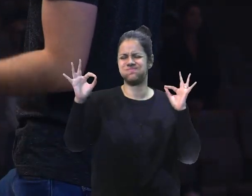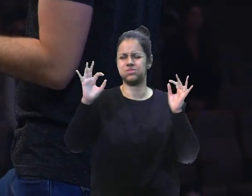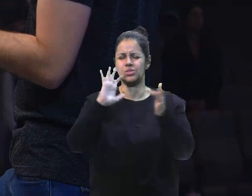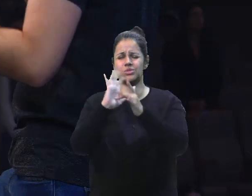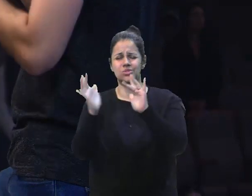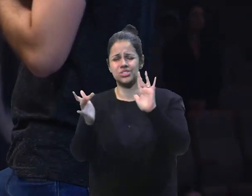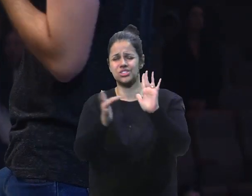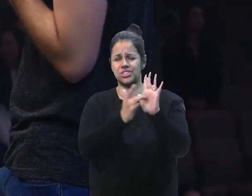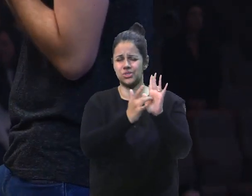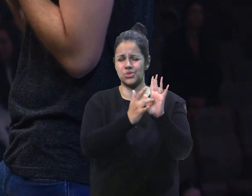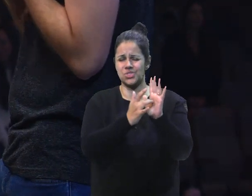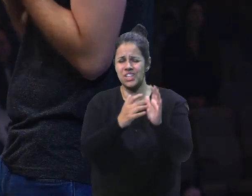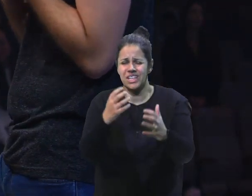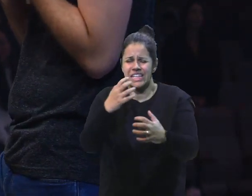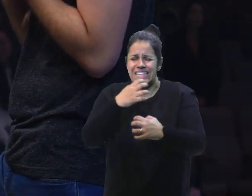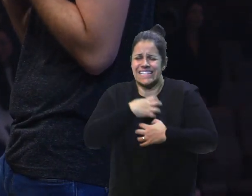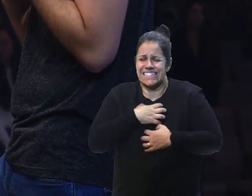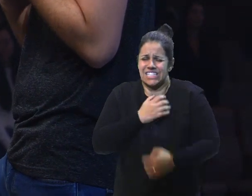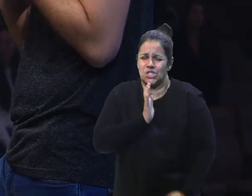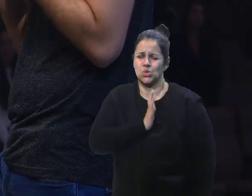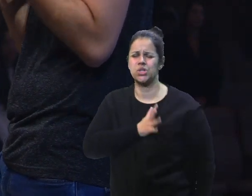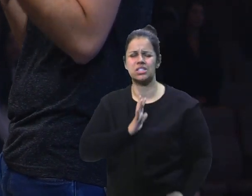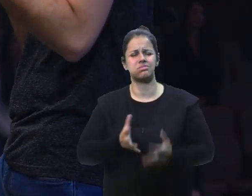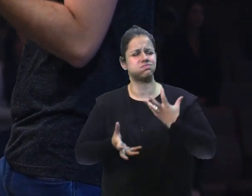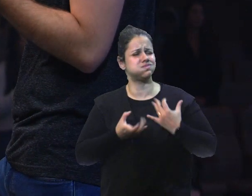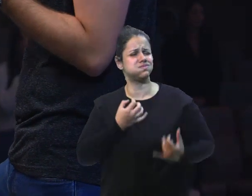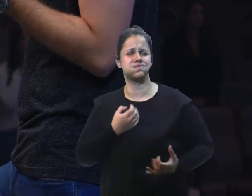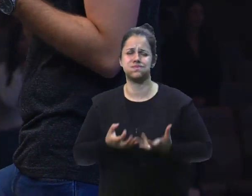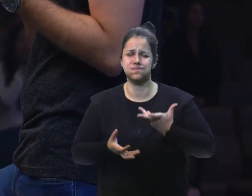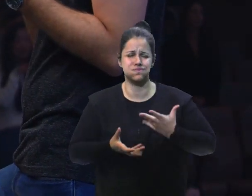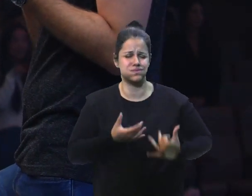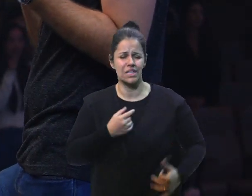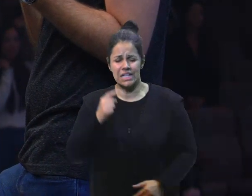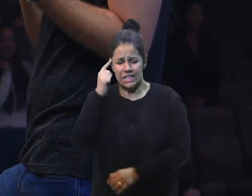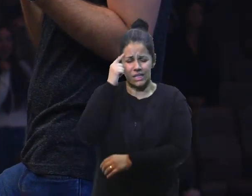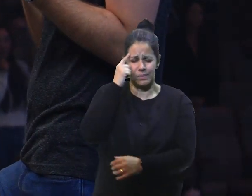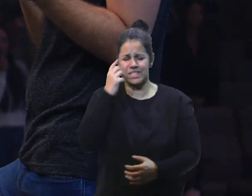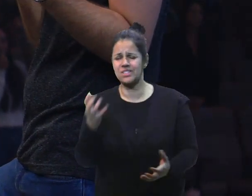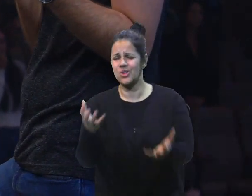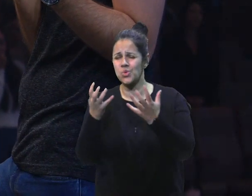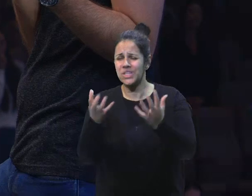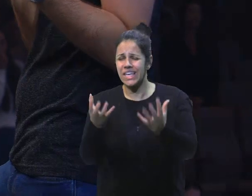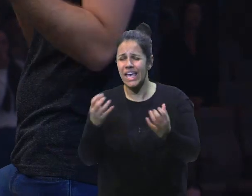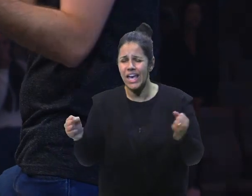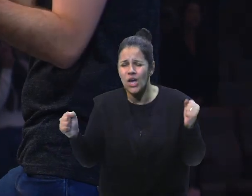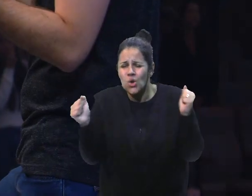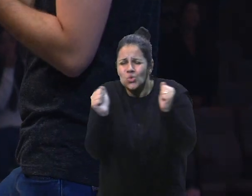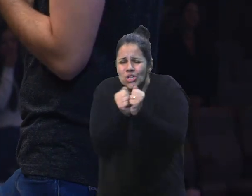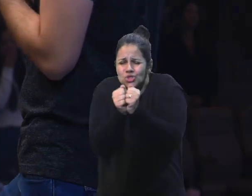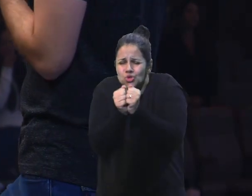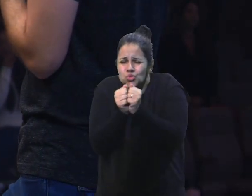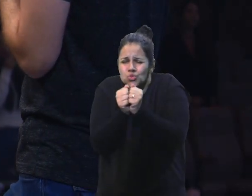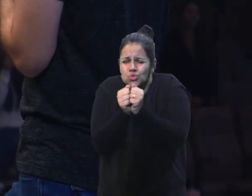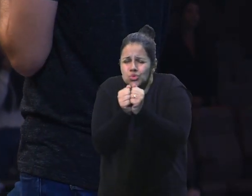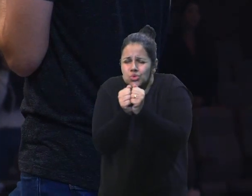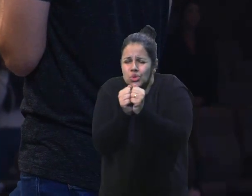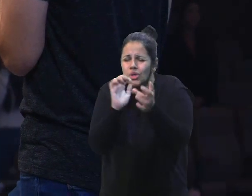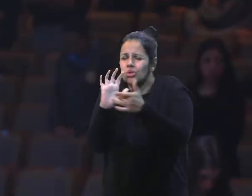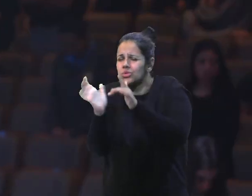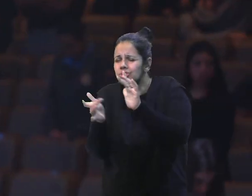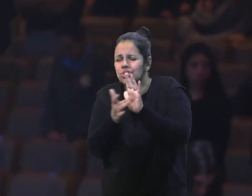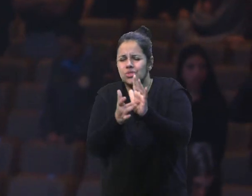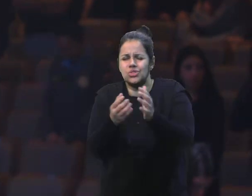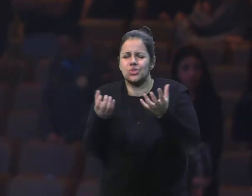e você está sentindo o teu coração queimando, uma necessidade de estar mais perto dele, a necessidade de entregar a tua vida para Jesus.